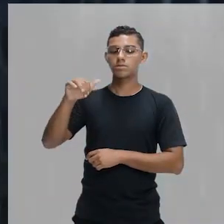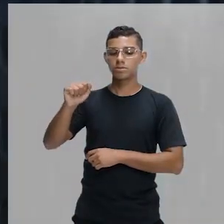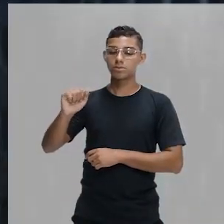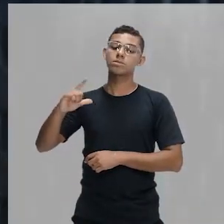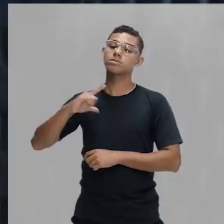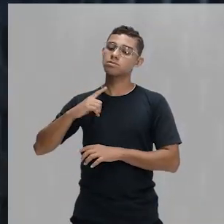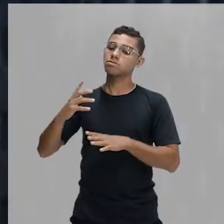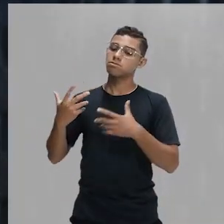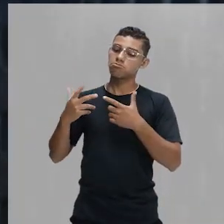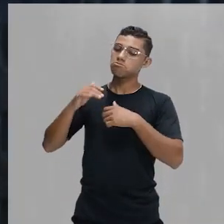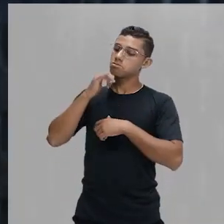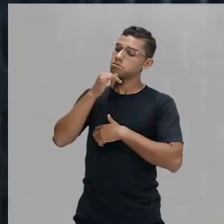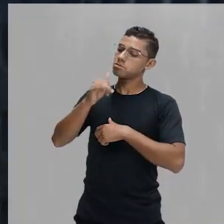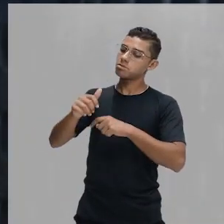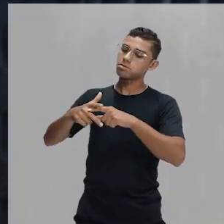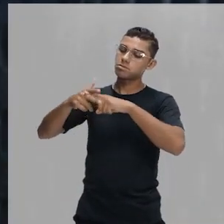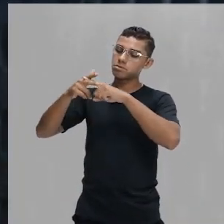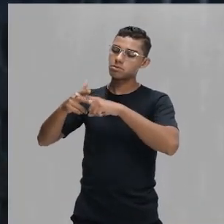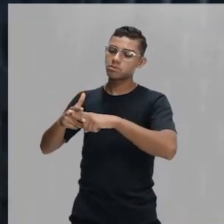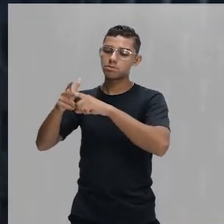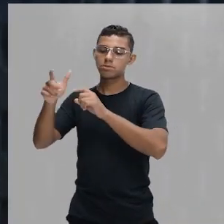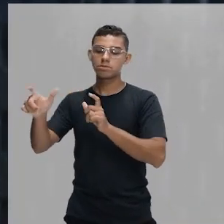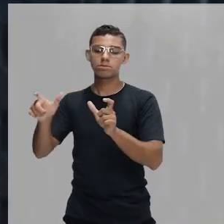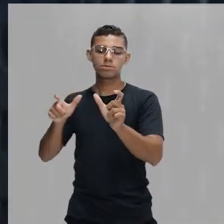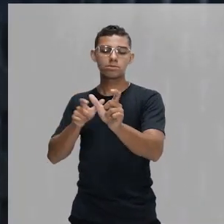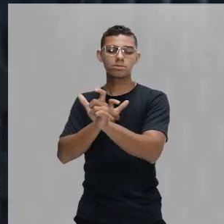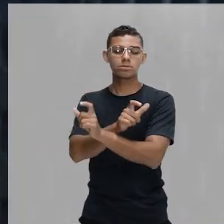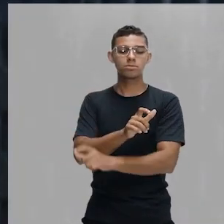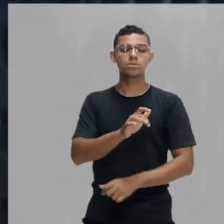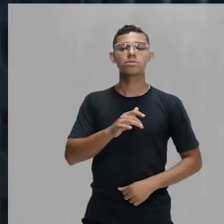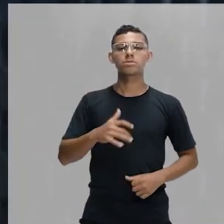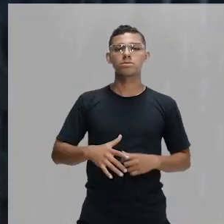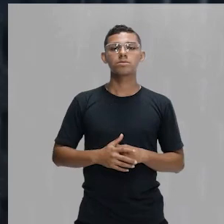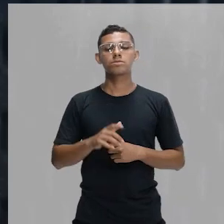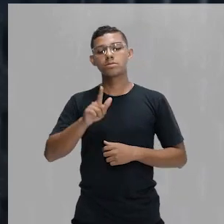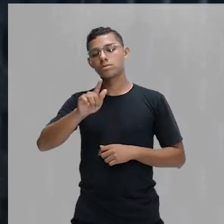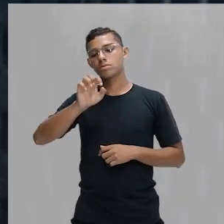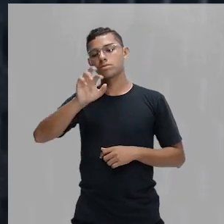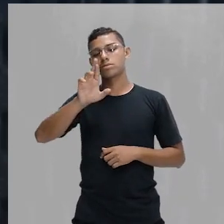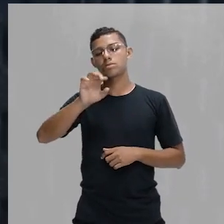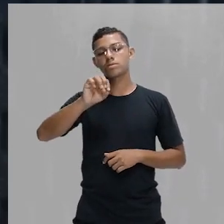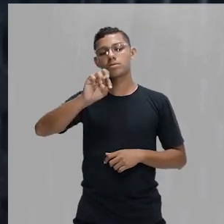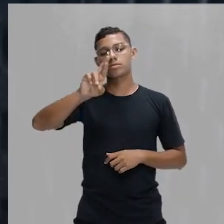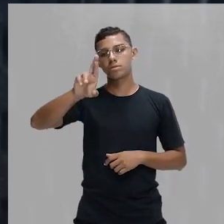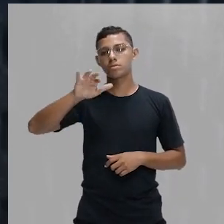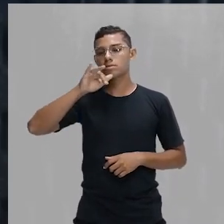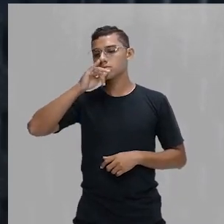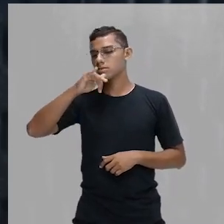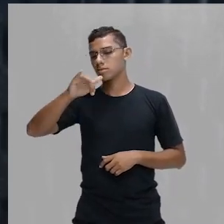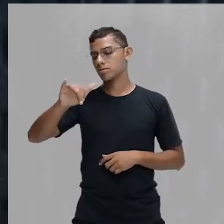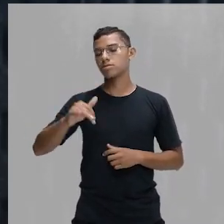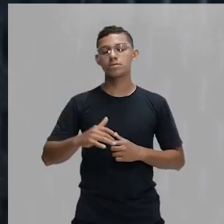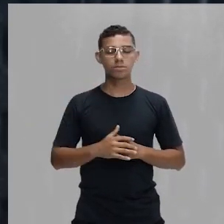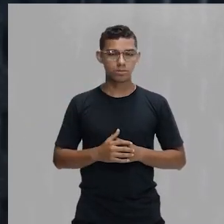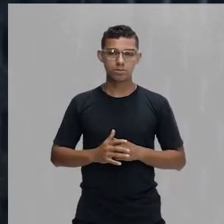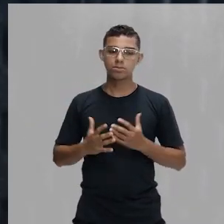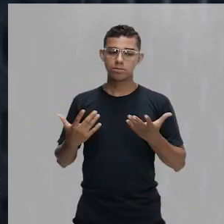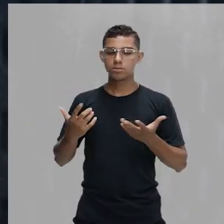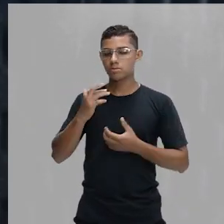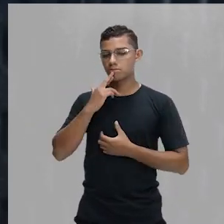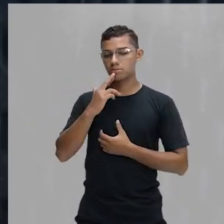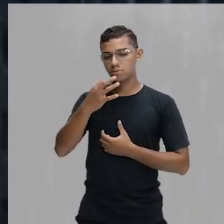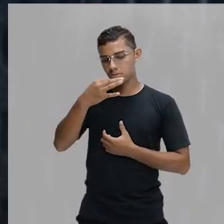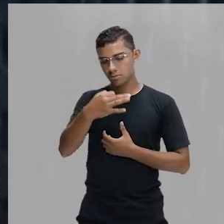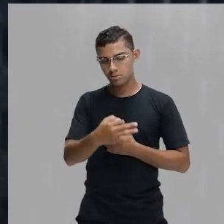em movimento é ligado a um gerador elétrico, ou seja, transforma em energia elétrica. Ok? Então, por isso que a